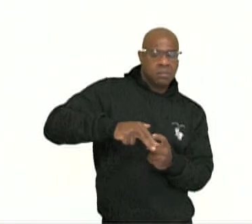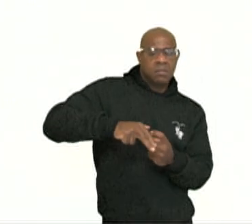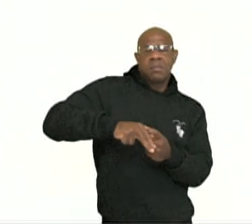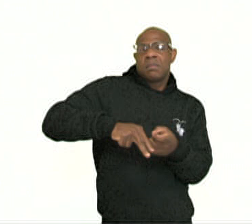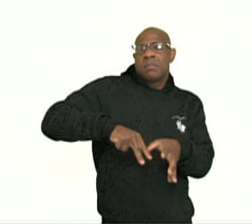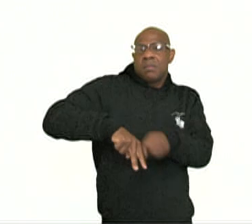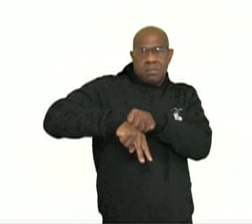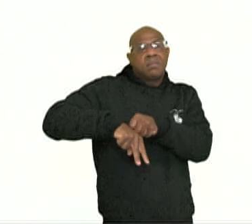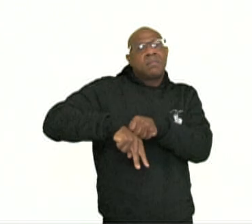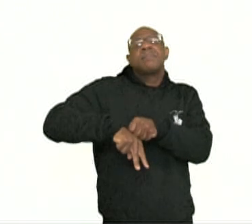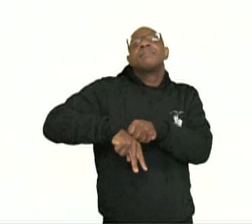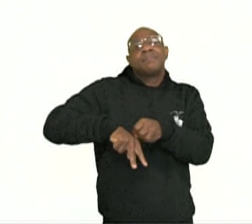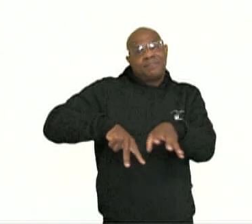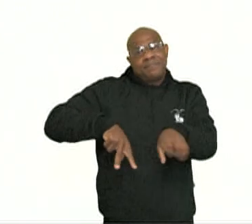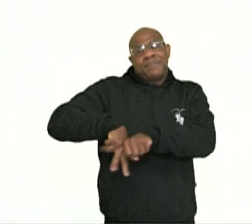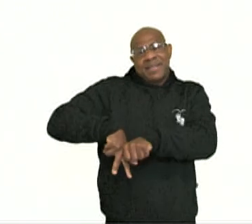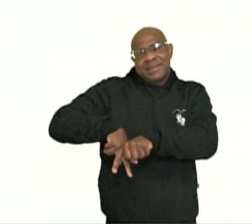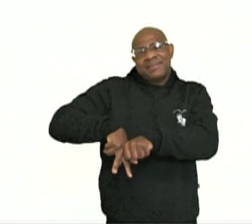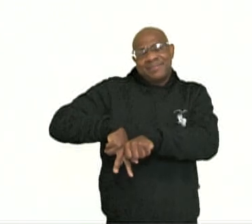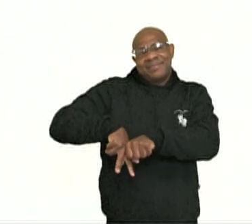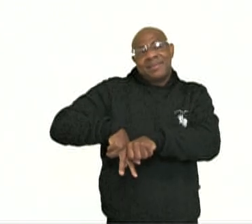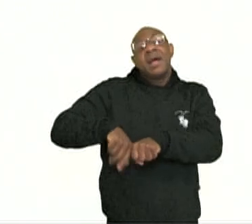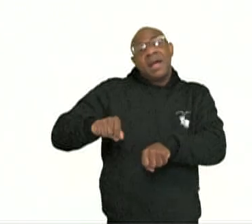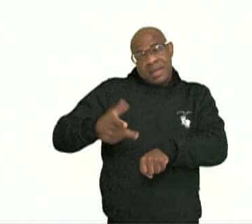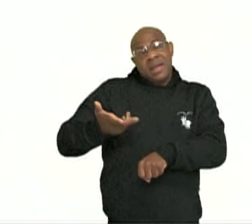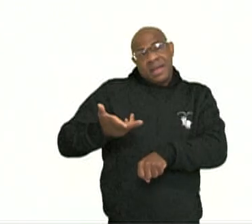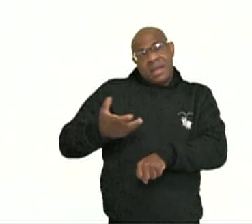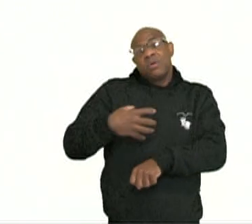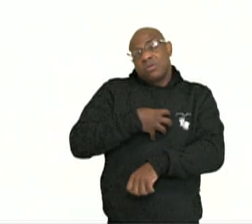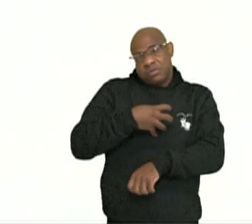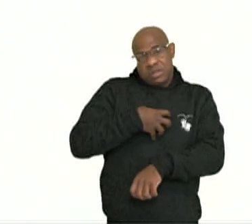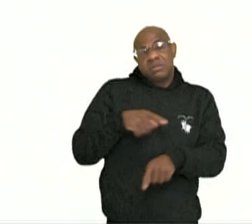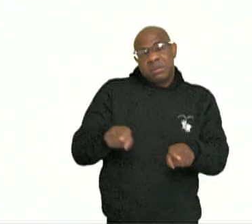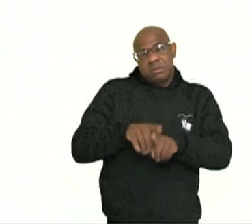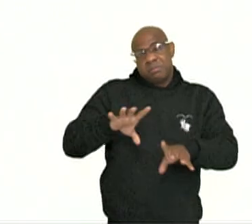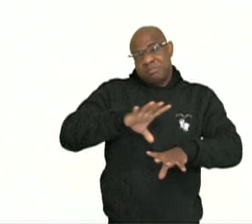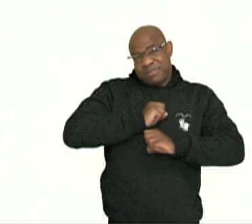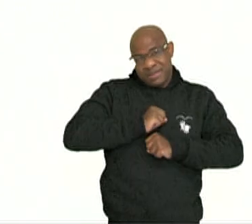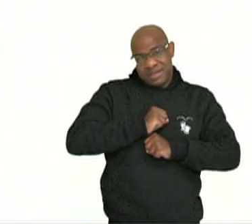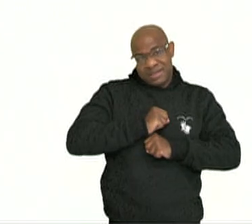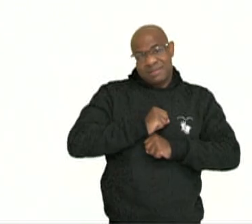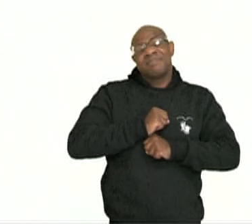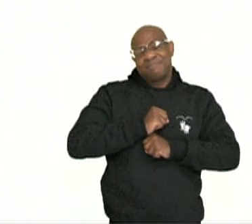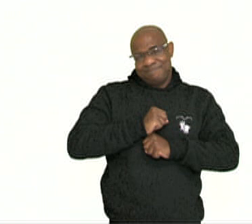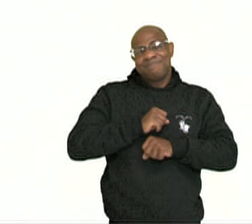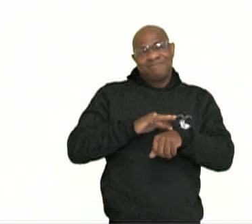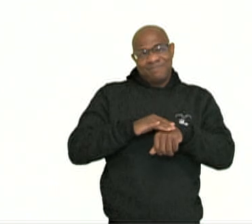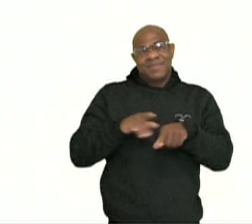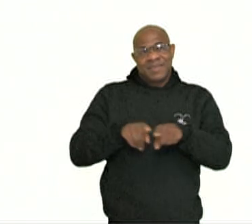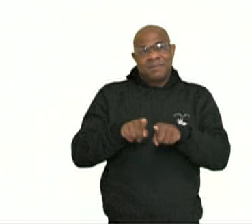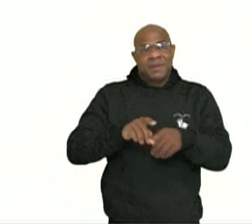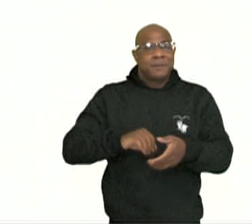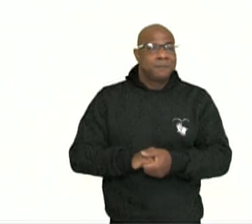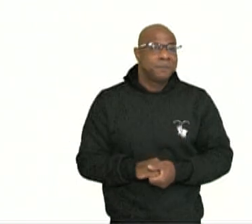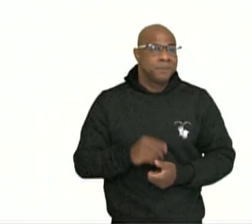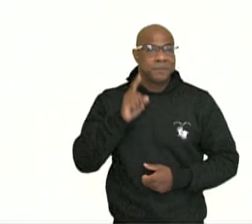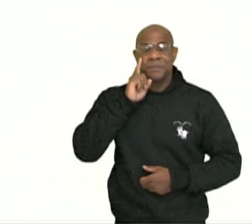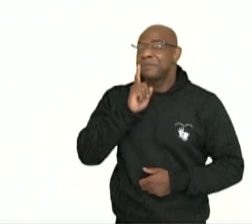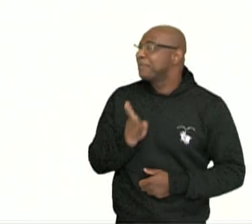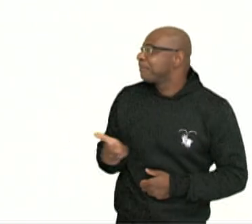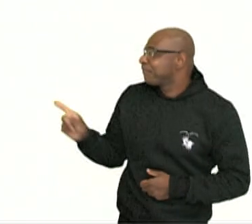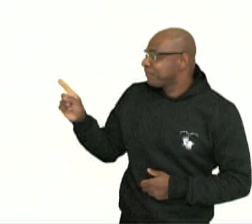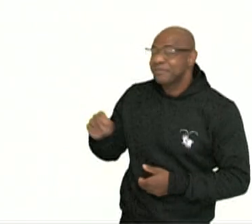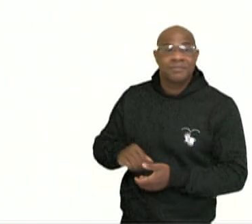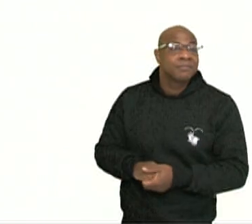contaminar, ok? Então, é uma das maneiras, então, aí da transmissão da ancilostomíase. Muito